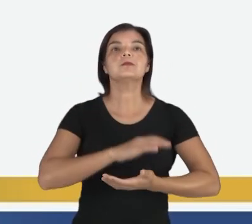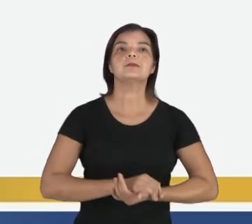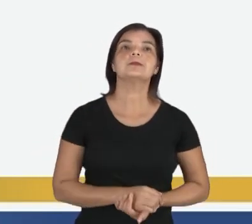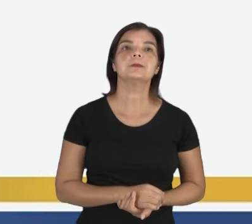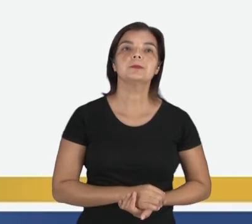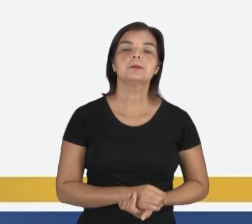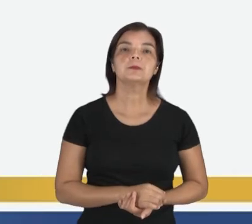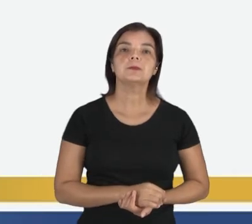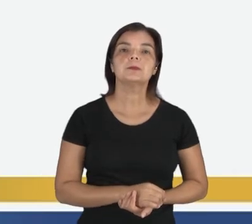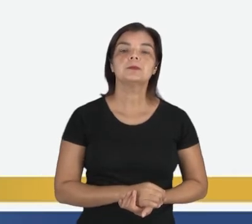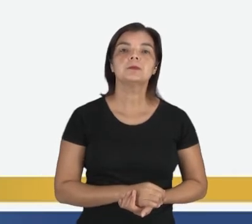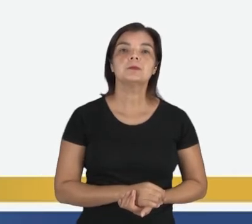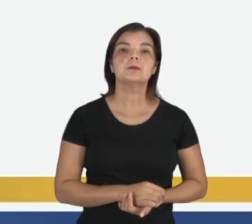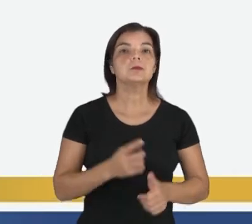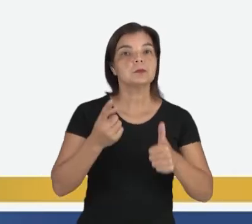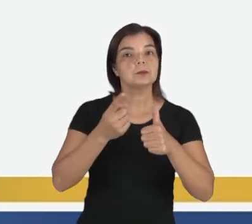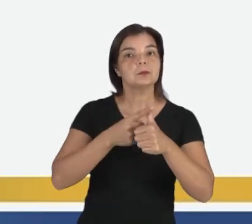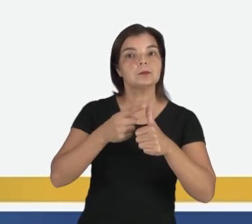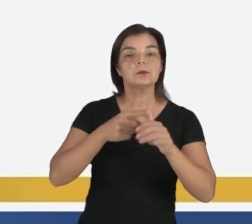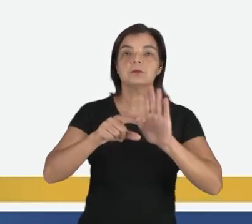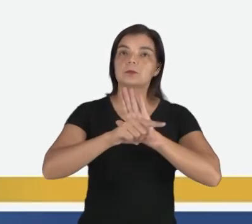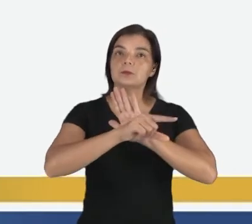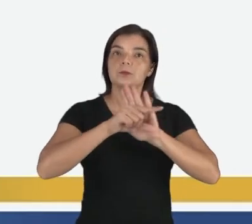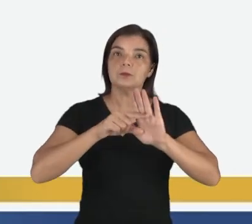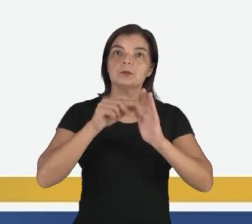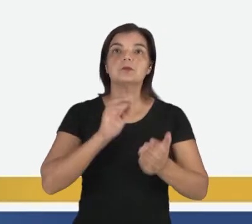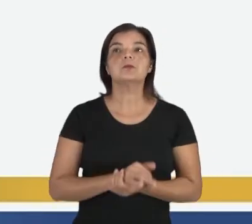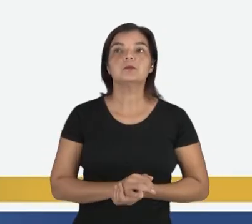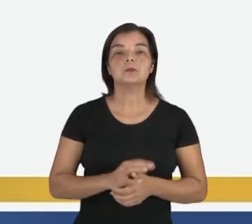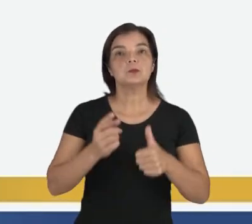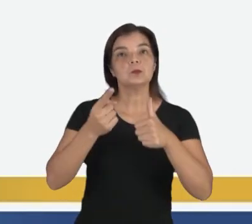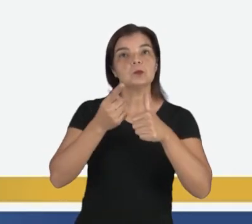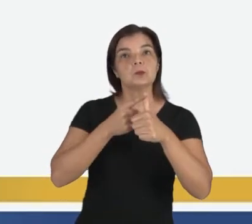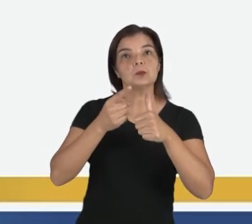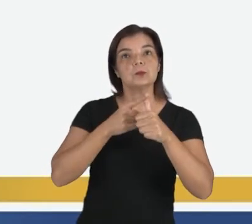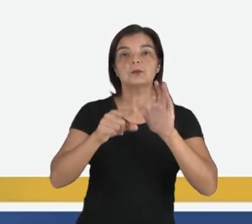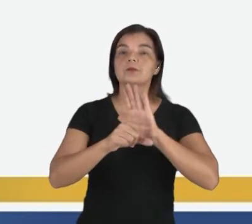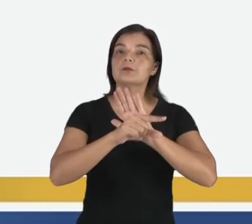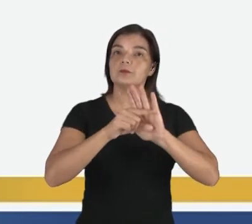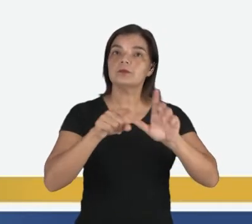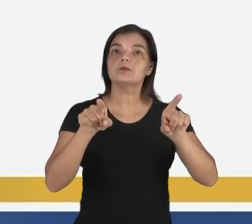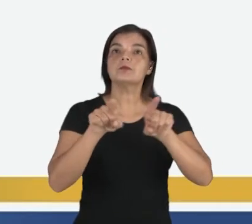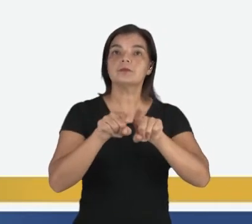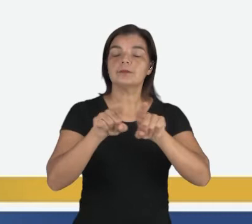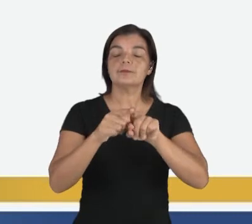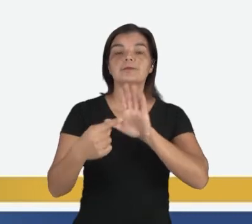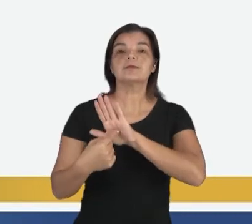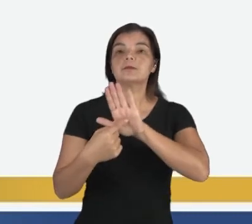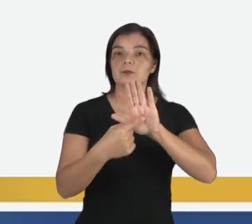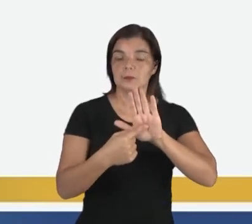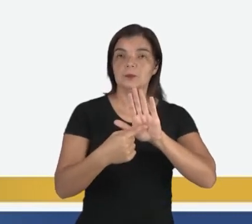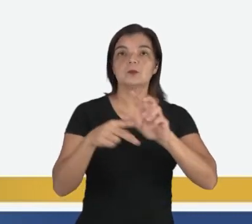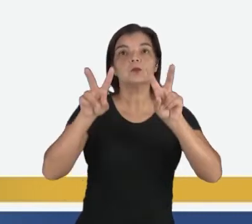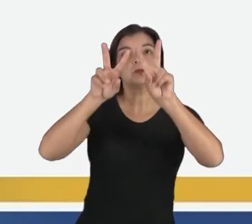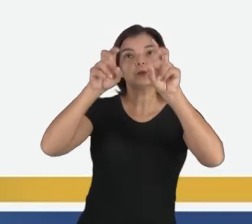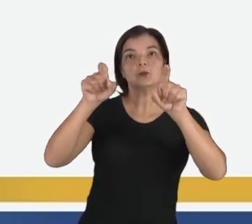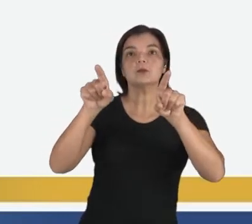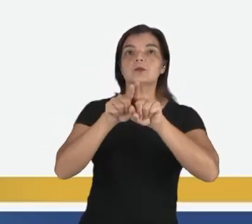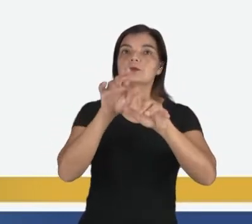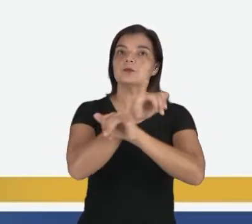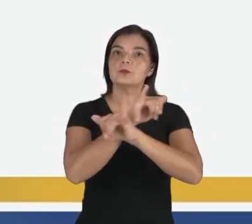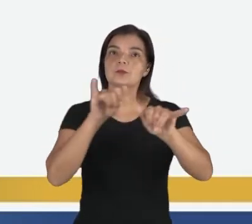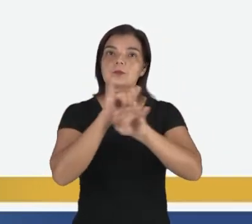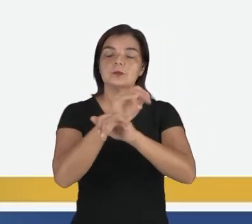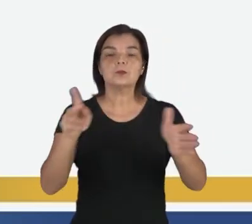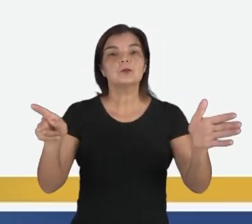fatos. Olhem essa primeira parte destacada, esse primeiro período. É o primeiro fato, valida o título